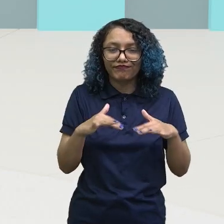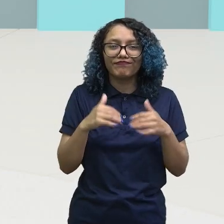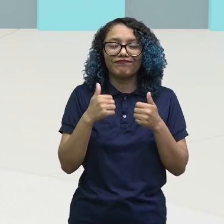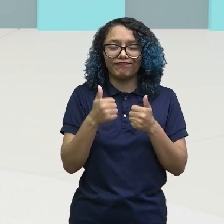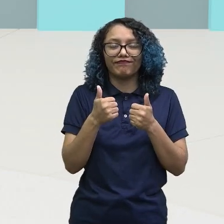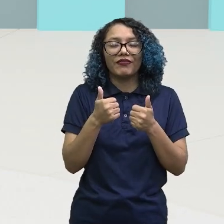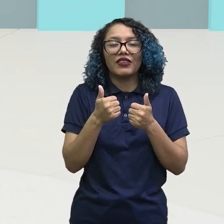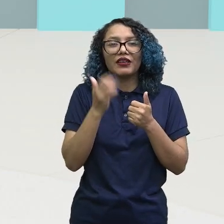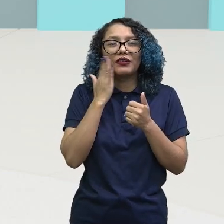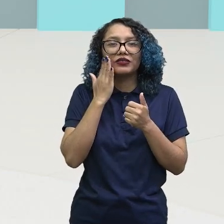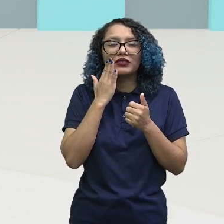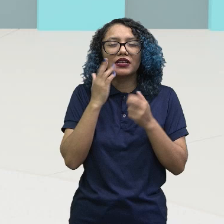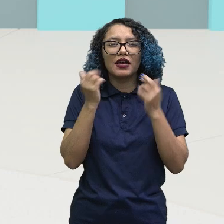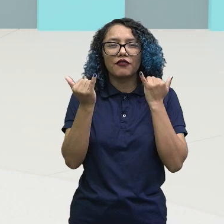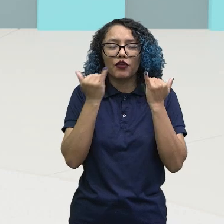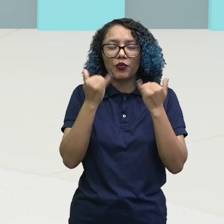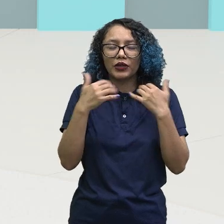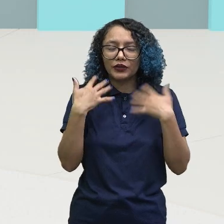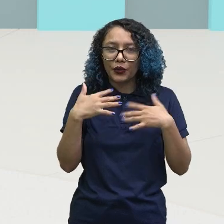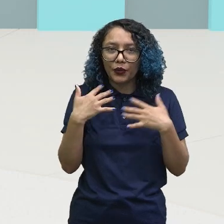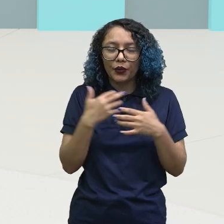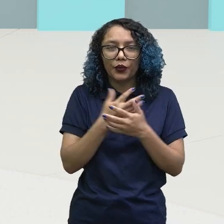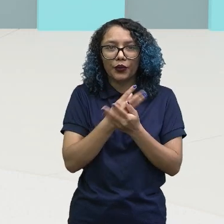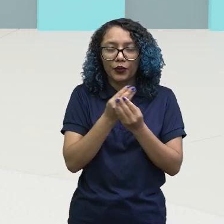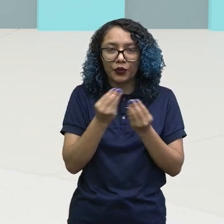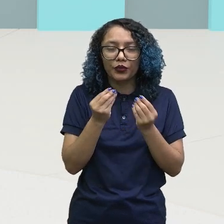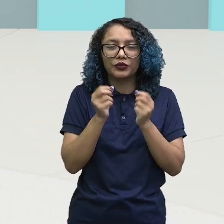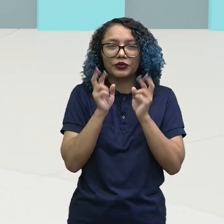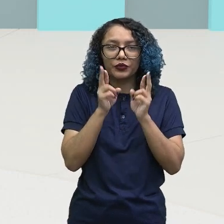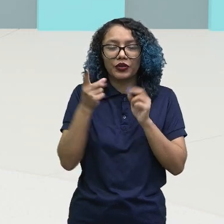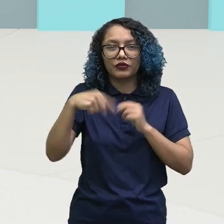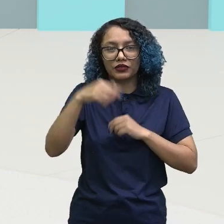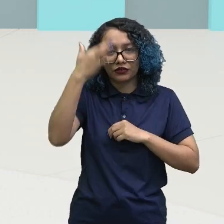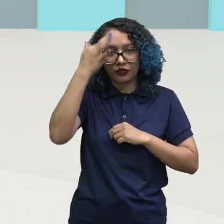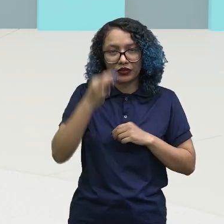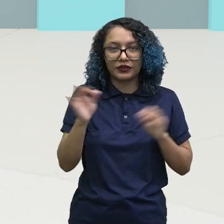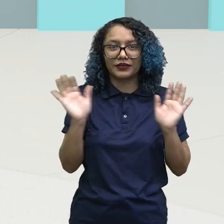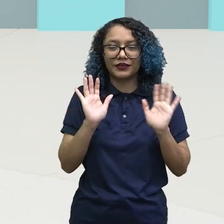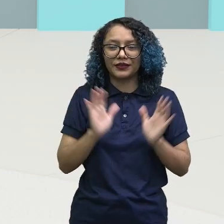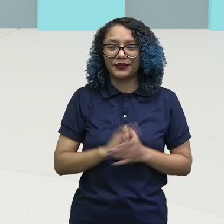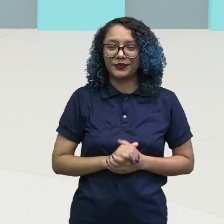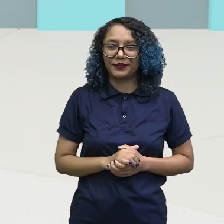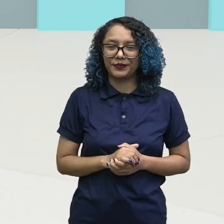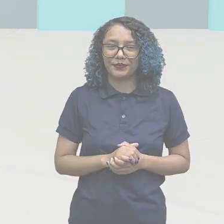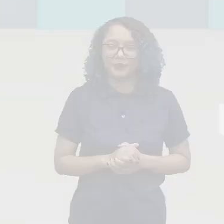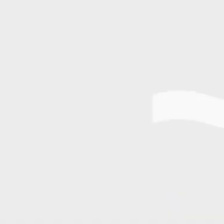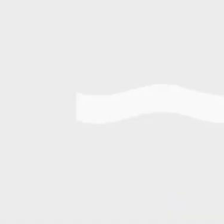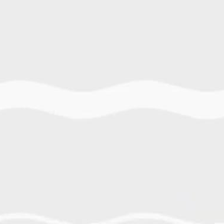informação, eu espero que eu tenha ajudado você a entender o conteúdo e eu fico por aqui.